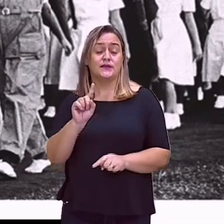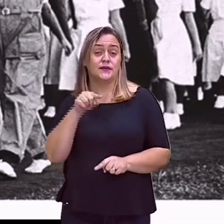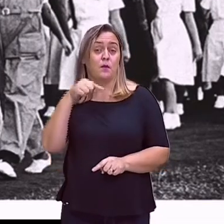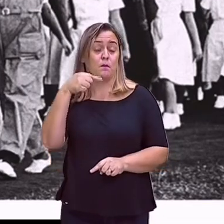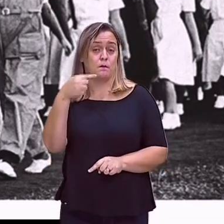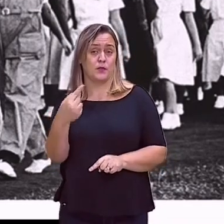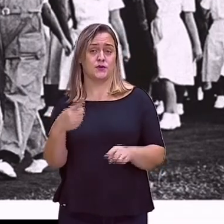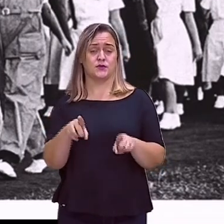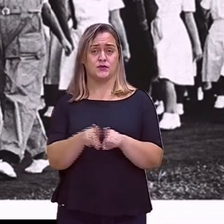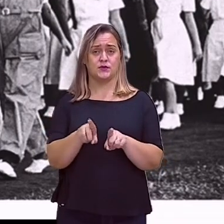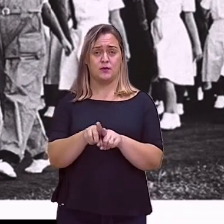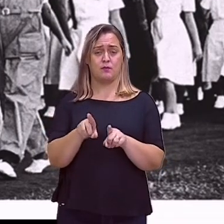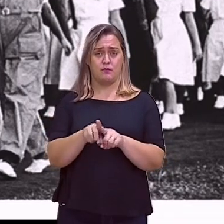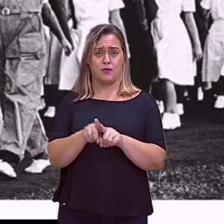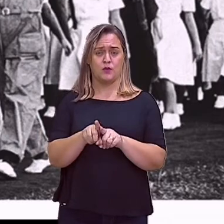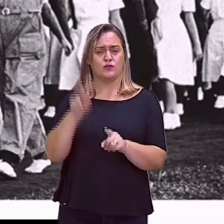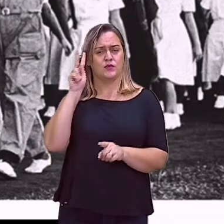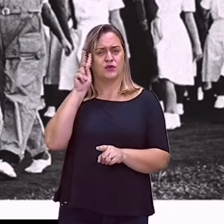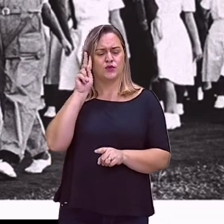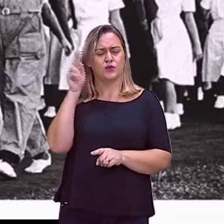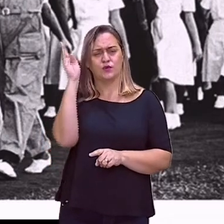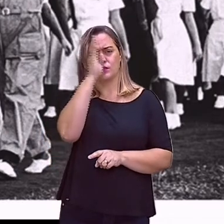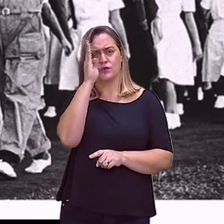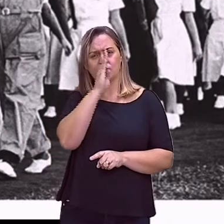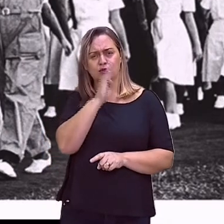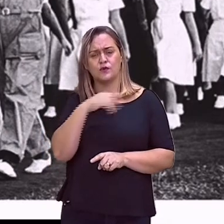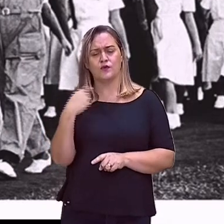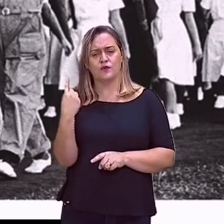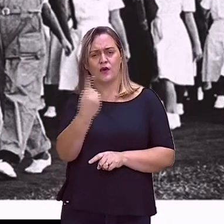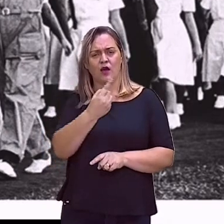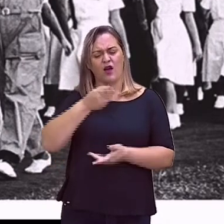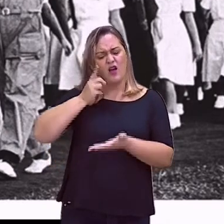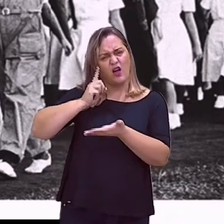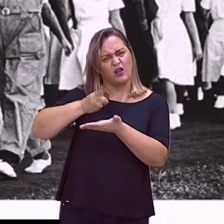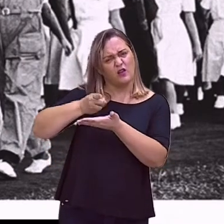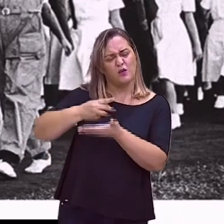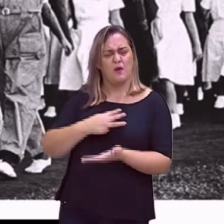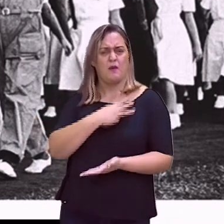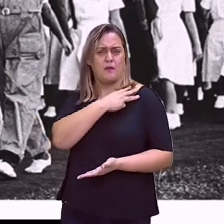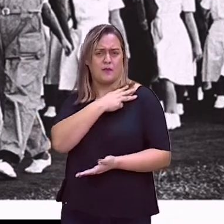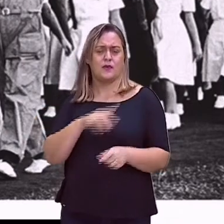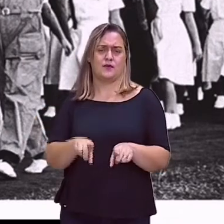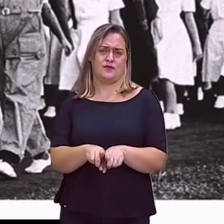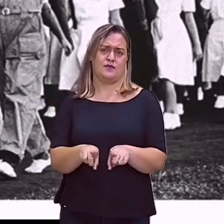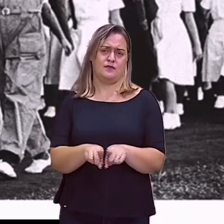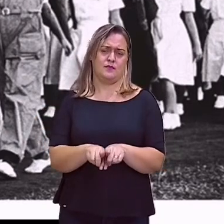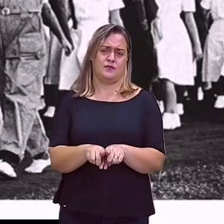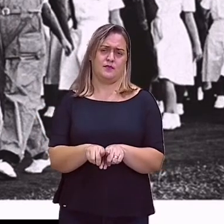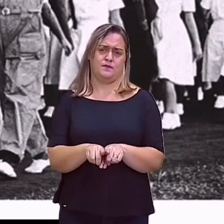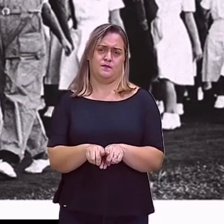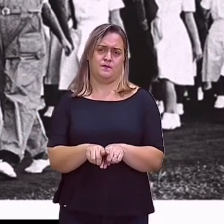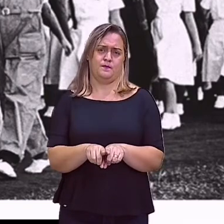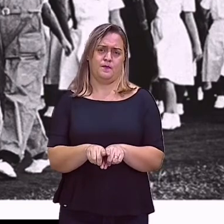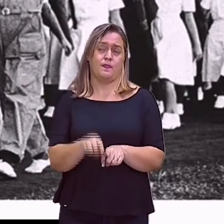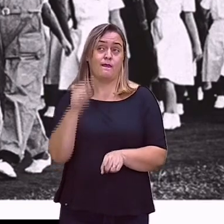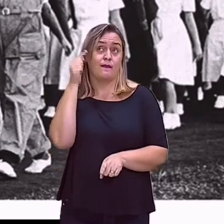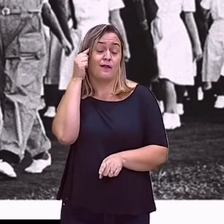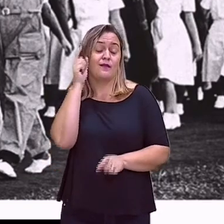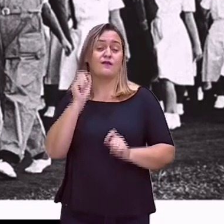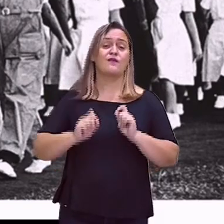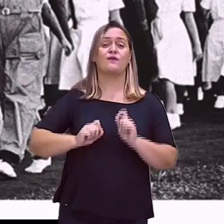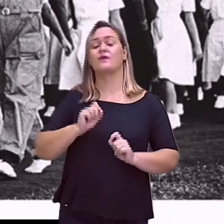ver também no período da história do Brasil a ditadura militar, que também a intenção